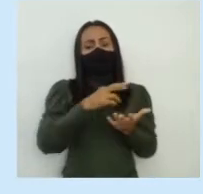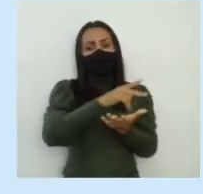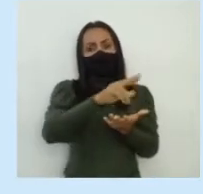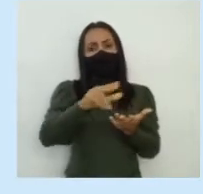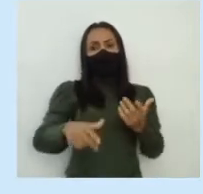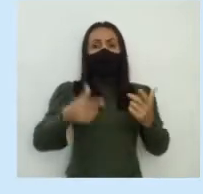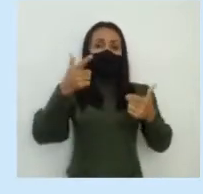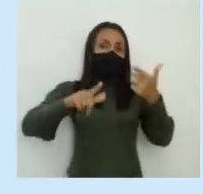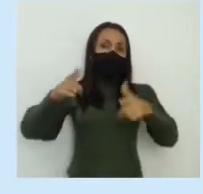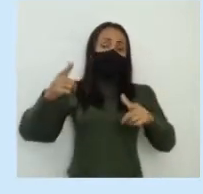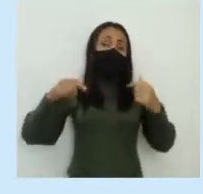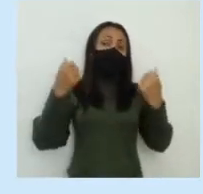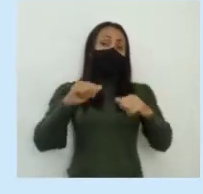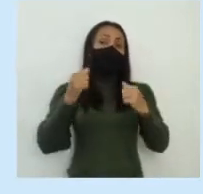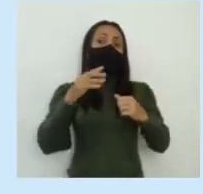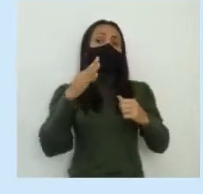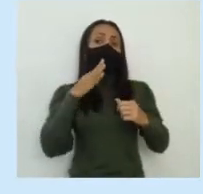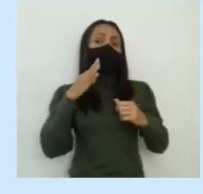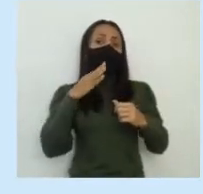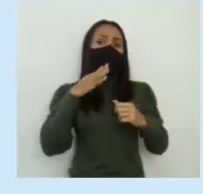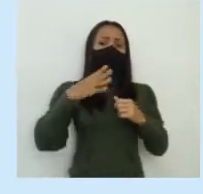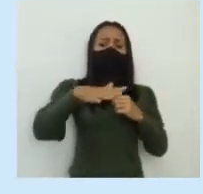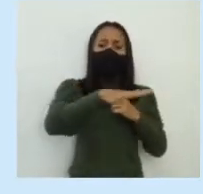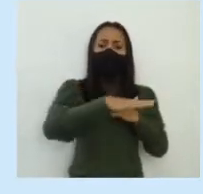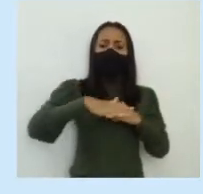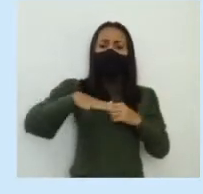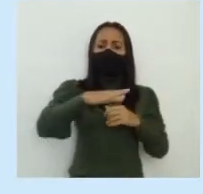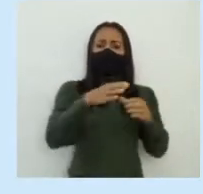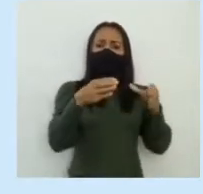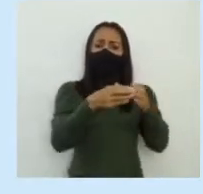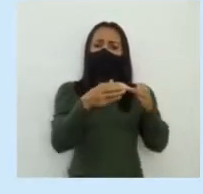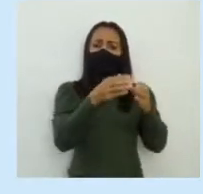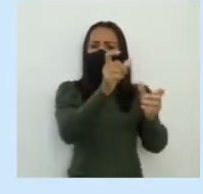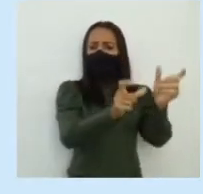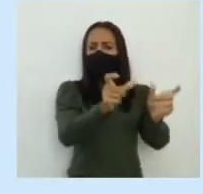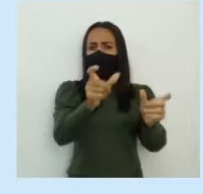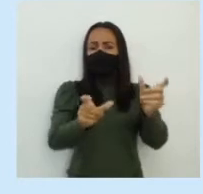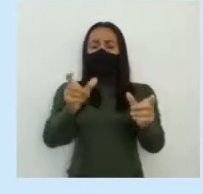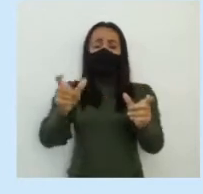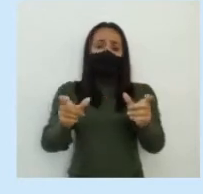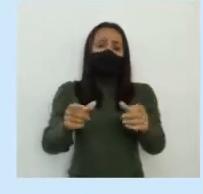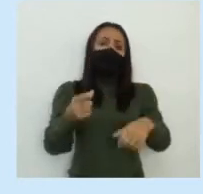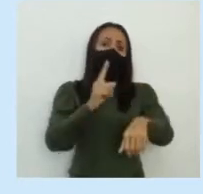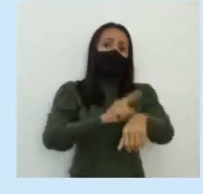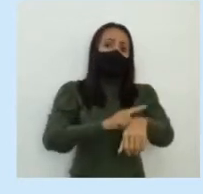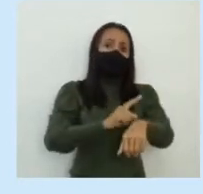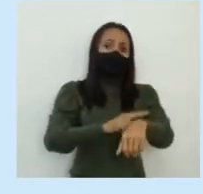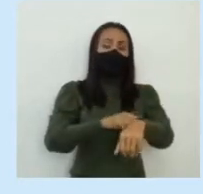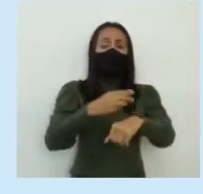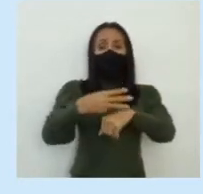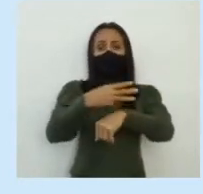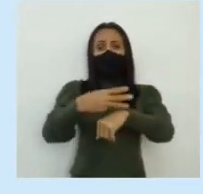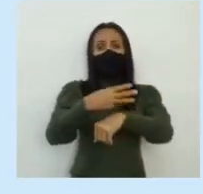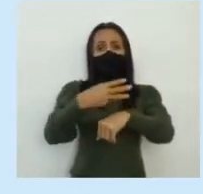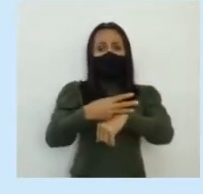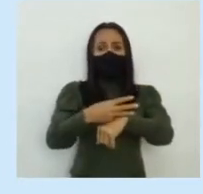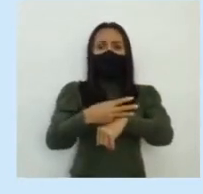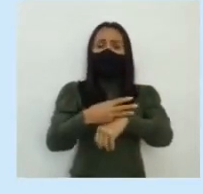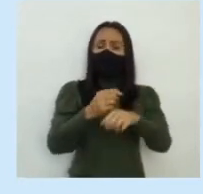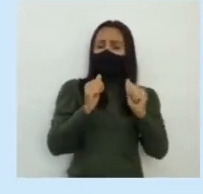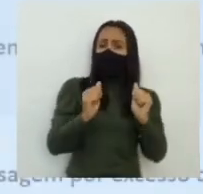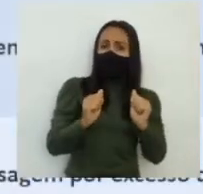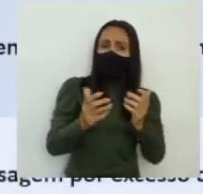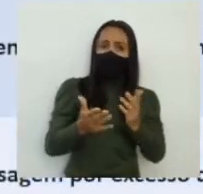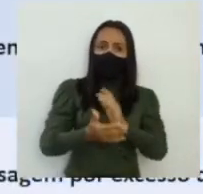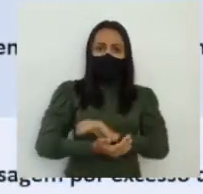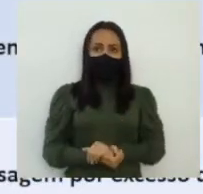precisa realmente conhecer todo o ambiente, conhecer toda a equipe e saber o momento próprio de mandar aquela mensagem. Outro